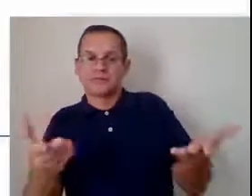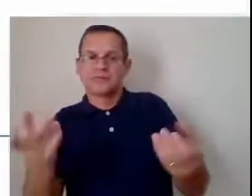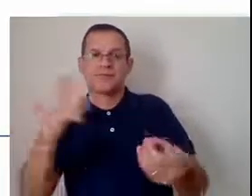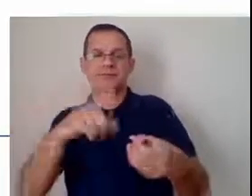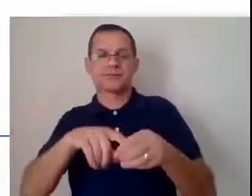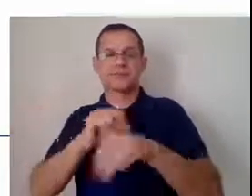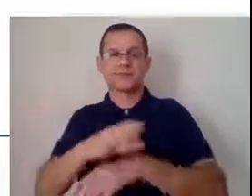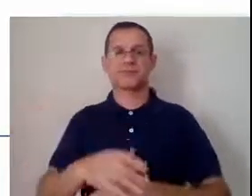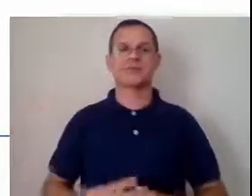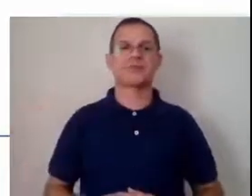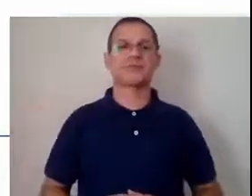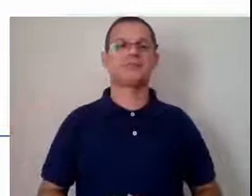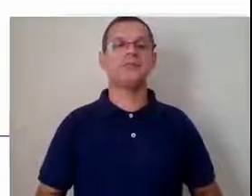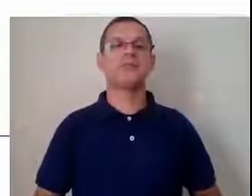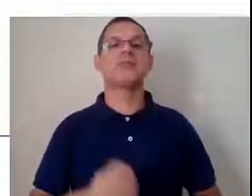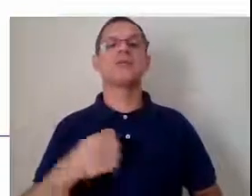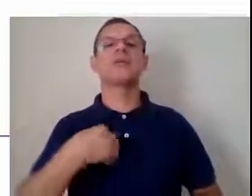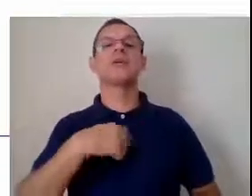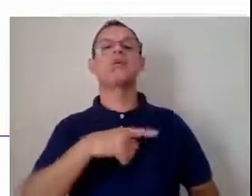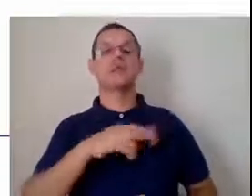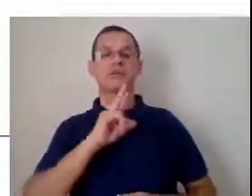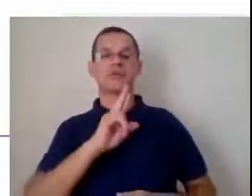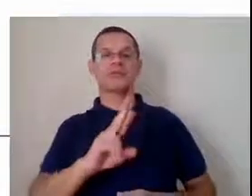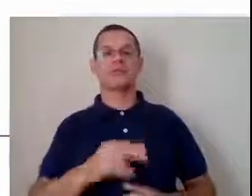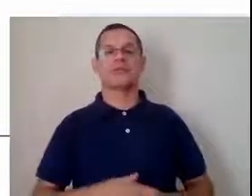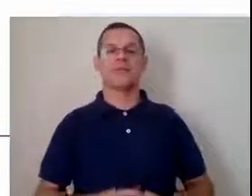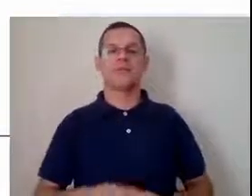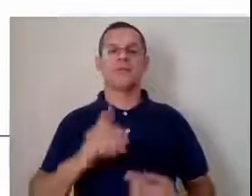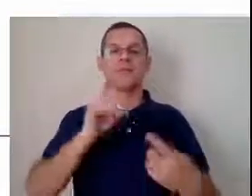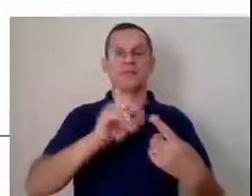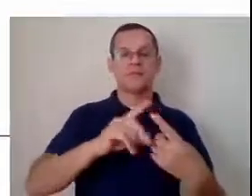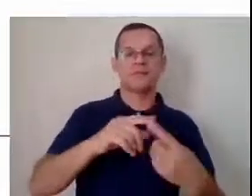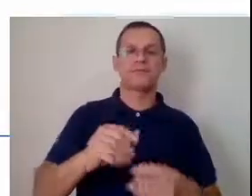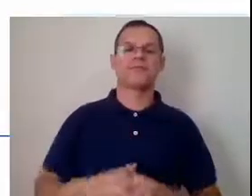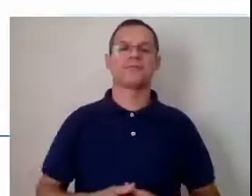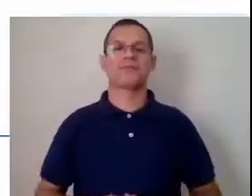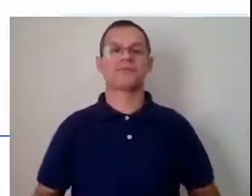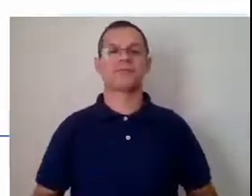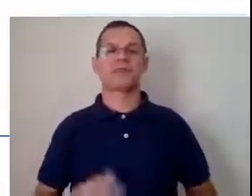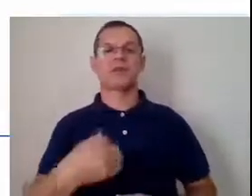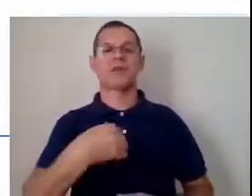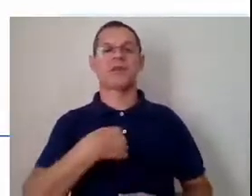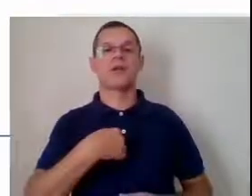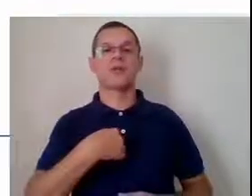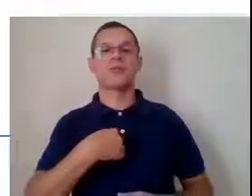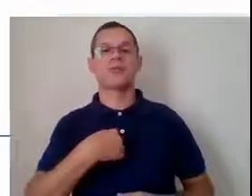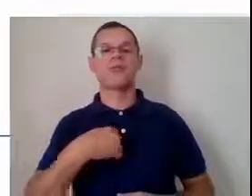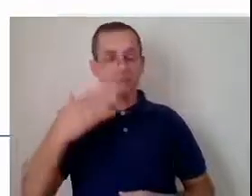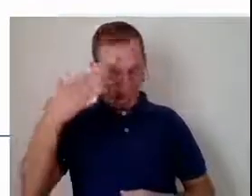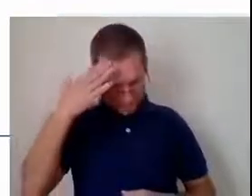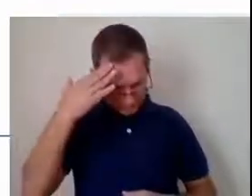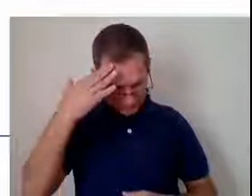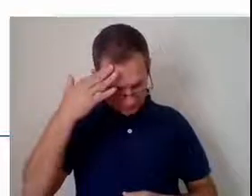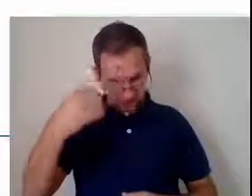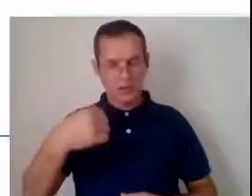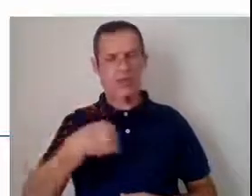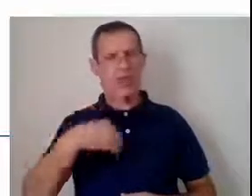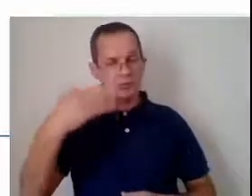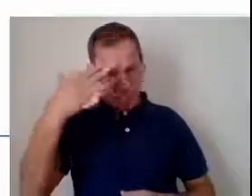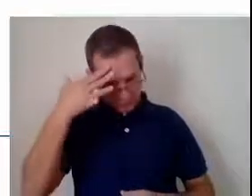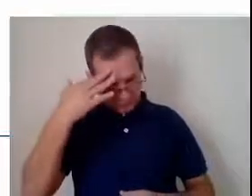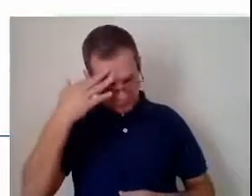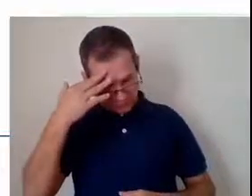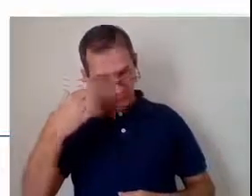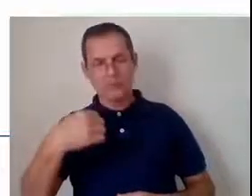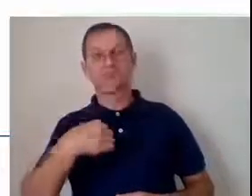quadro. O que eu tenho que resolver primeiro, tá? Eu sei, o que eu sei? A única